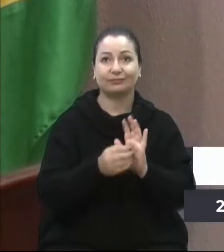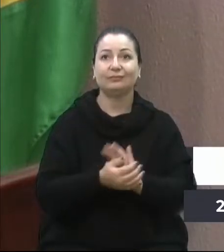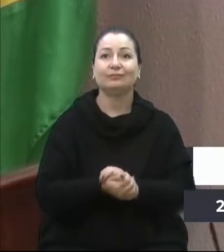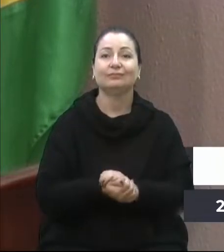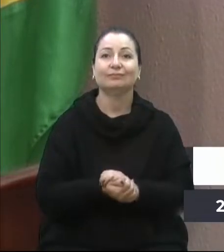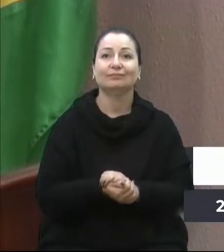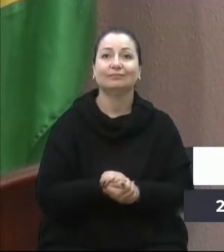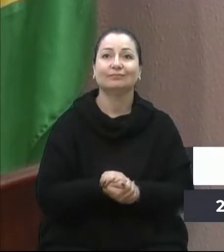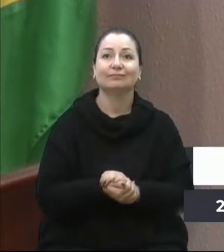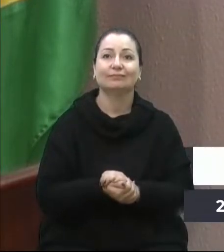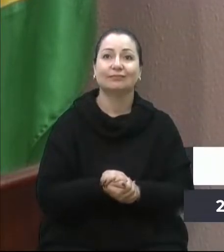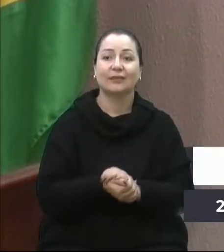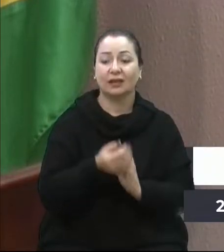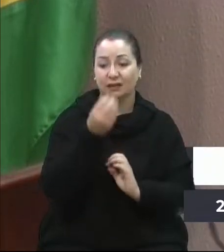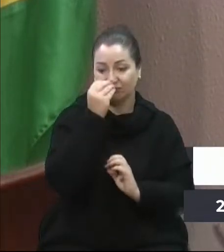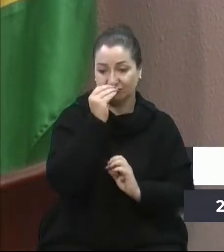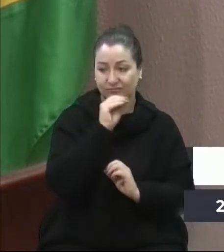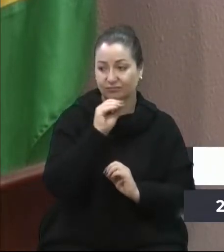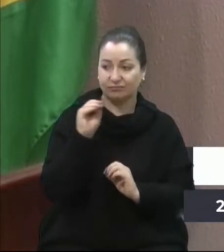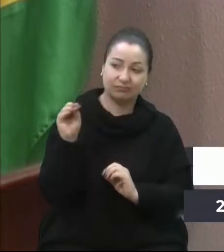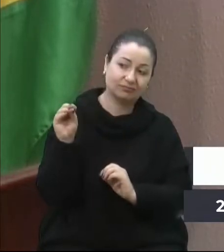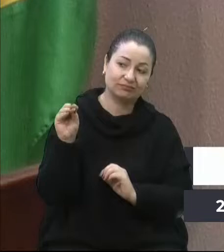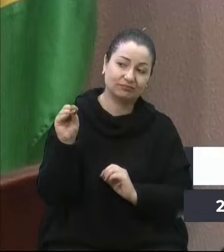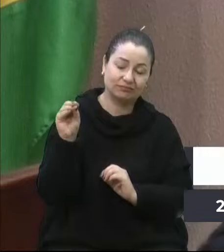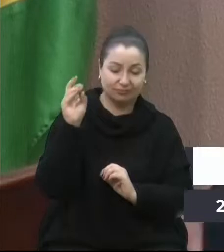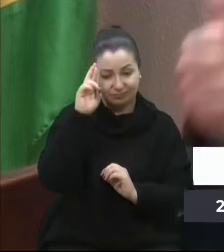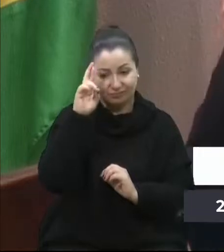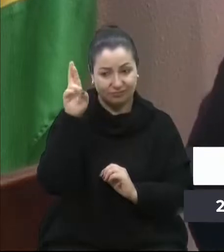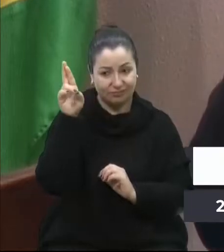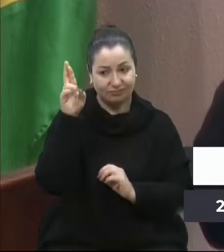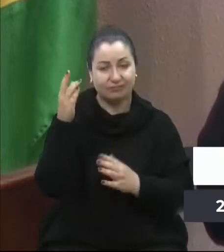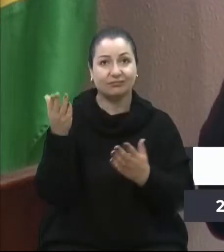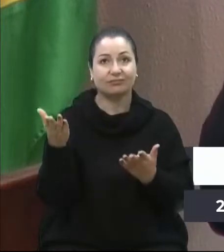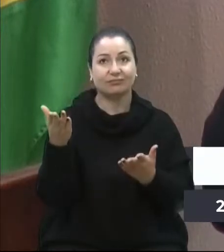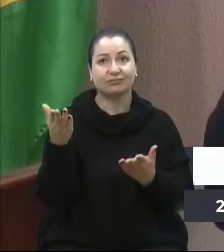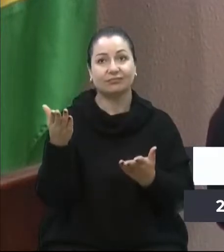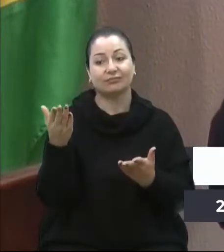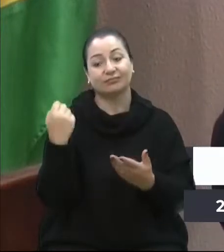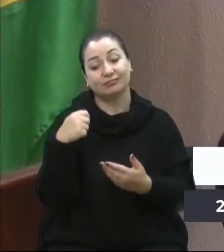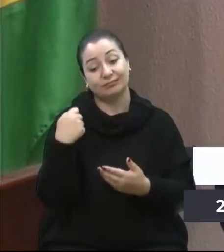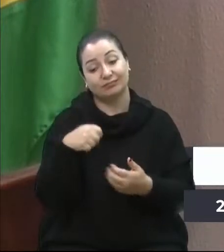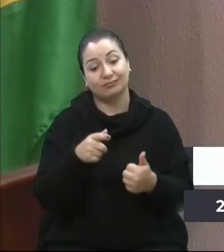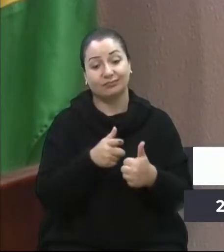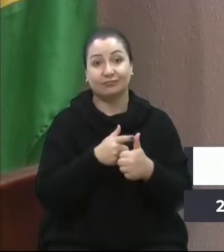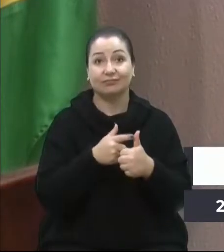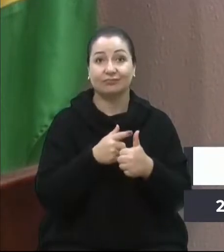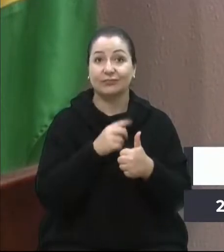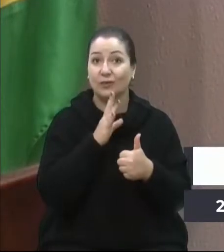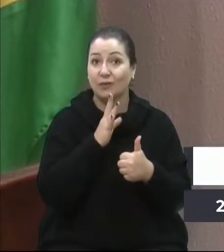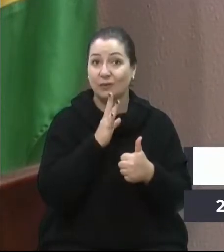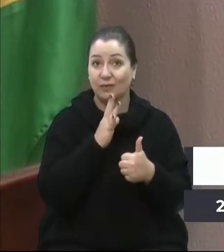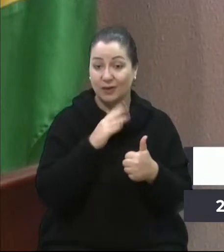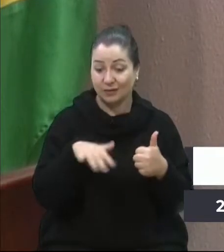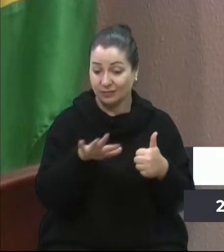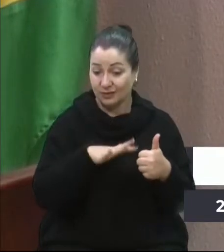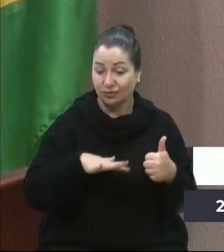é desconsiderar que o diretor precisa ter, primeiro, conhecimento da sua